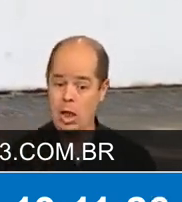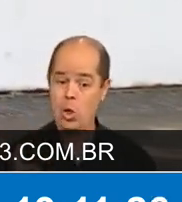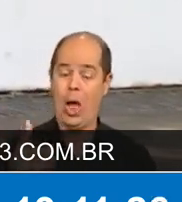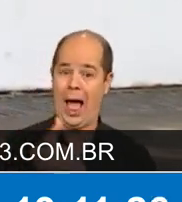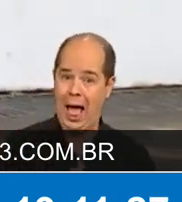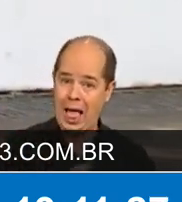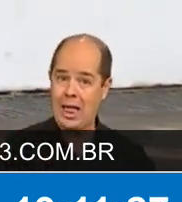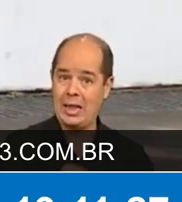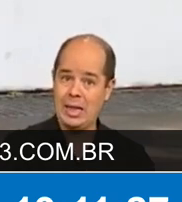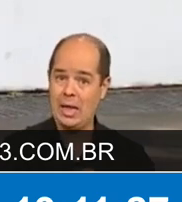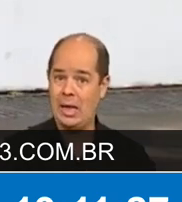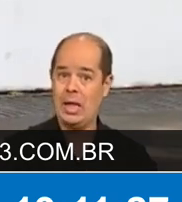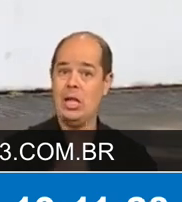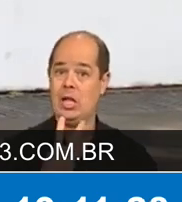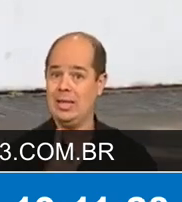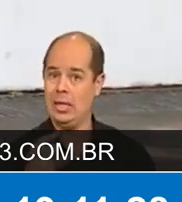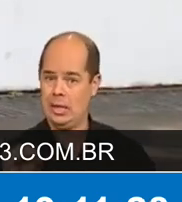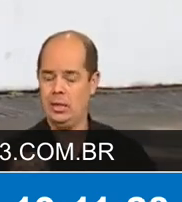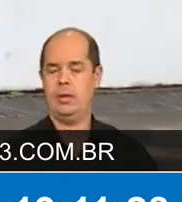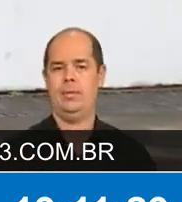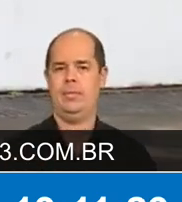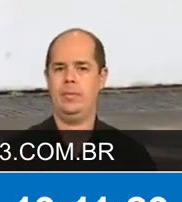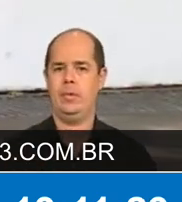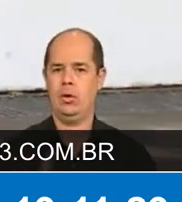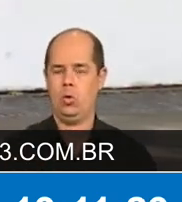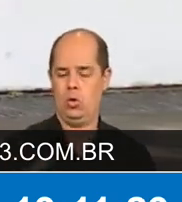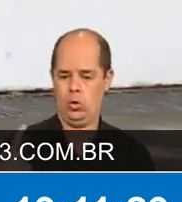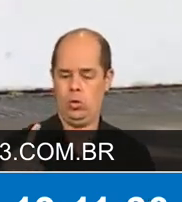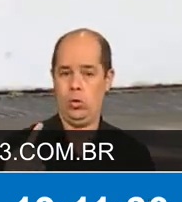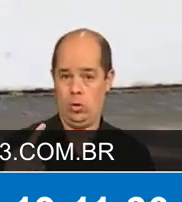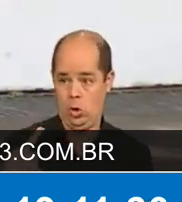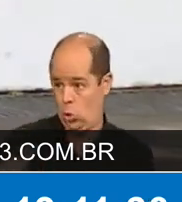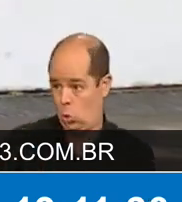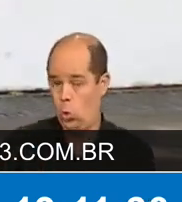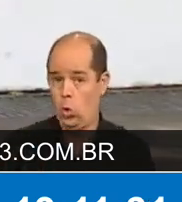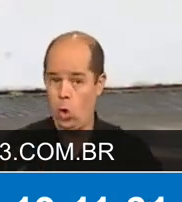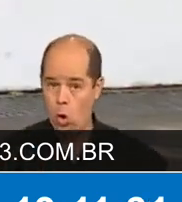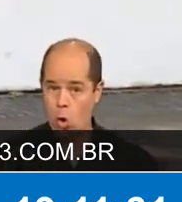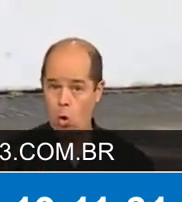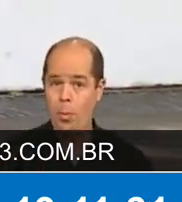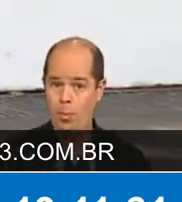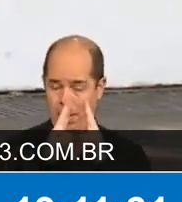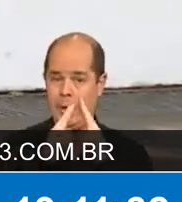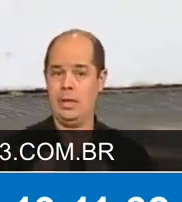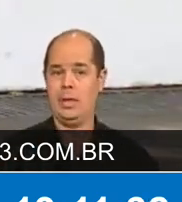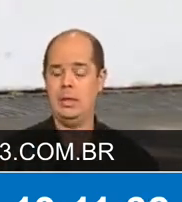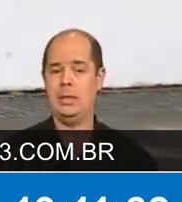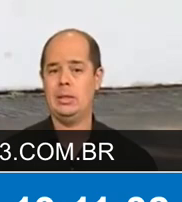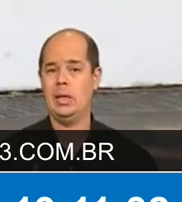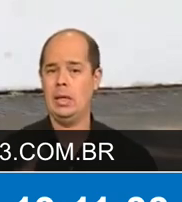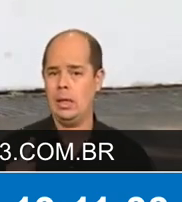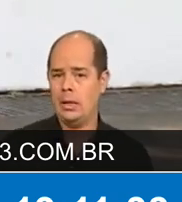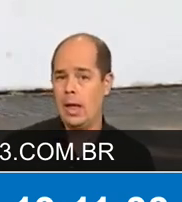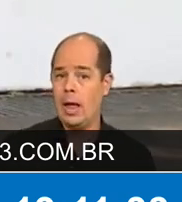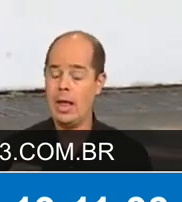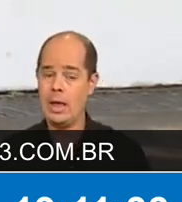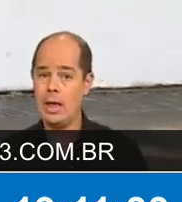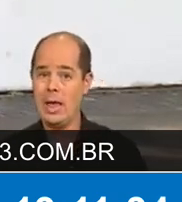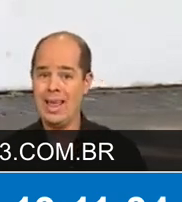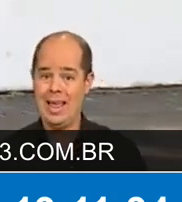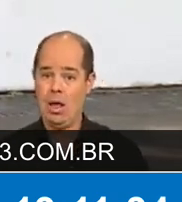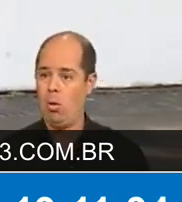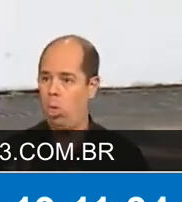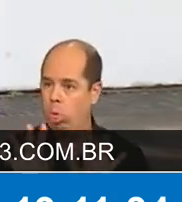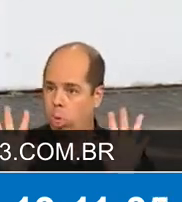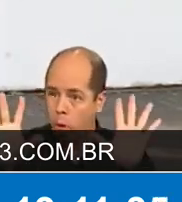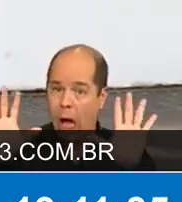2030. A grande meta do Acordo de Paris é que os países zerem as emissões e atinjam a neutralidade